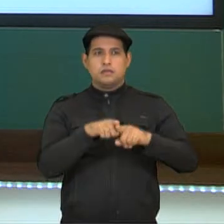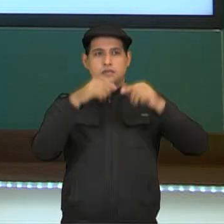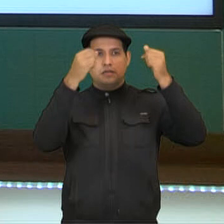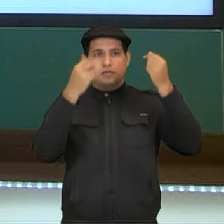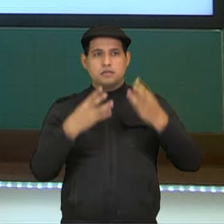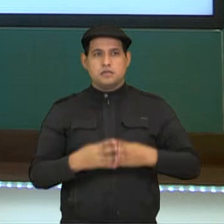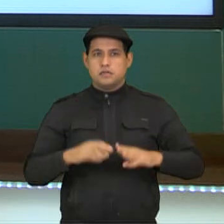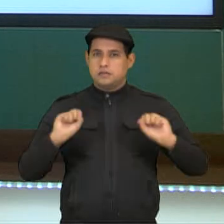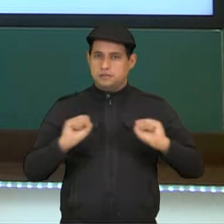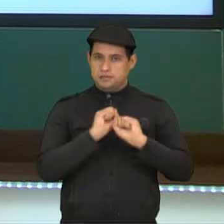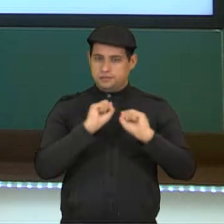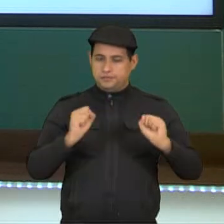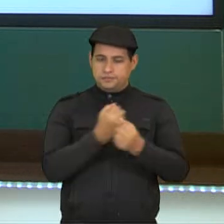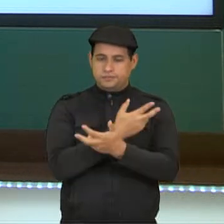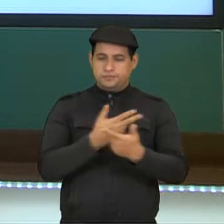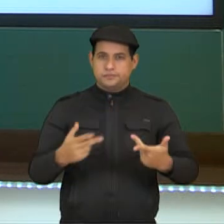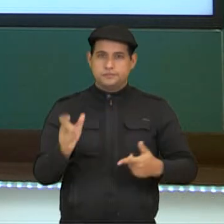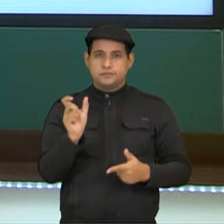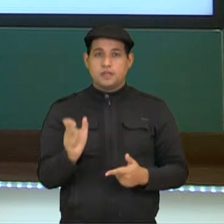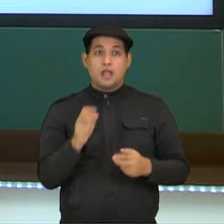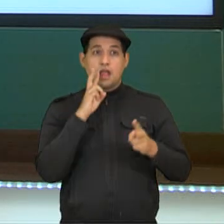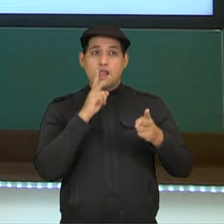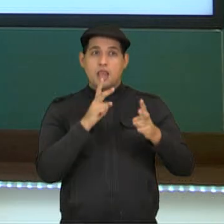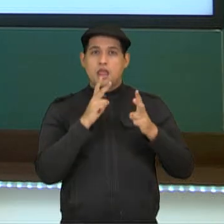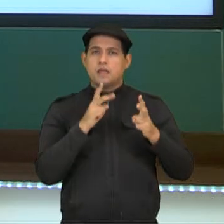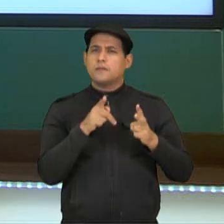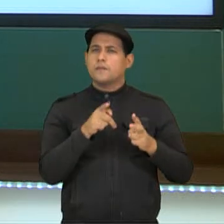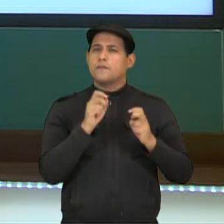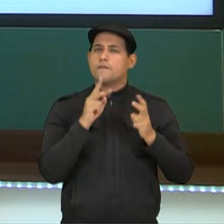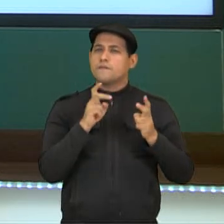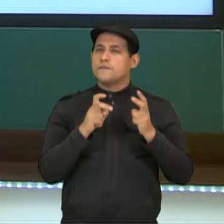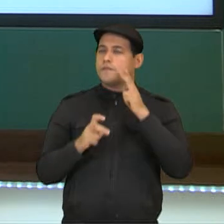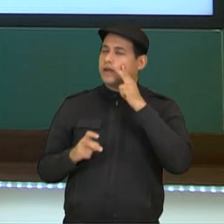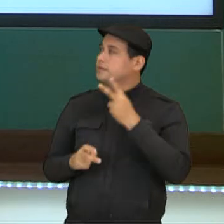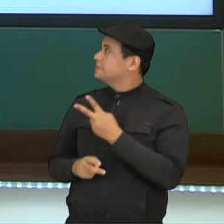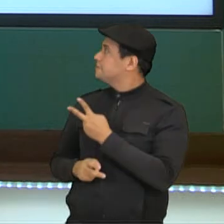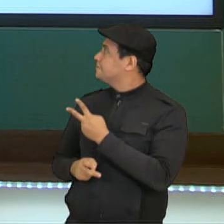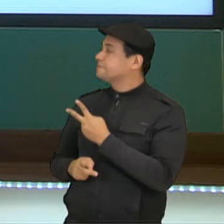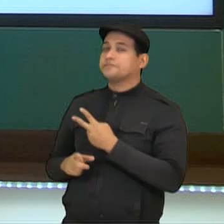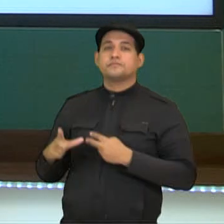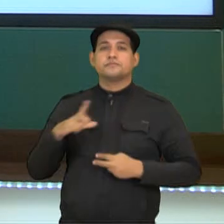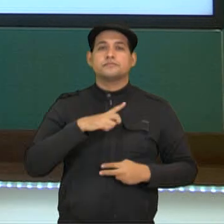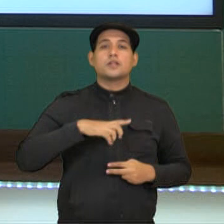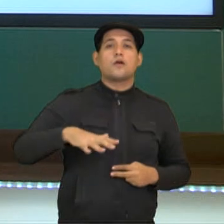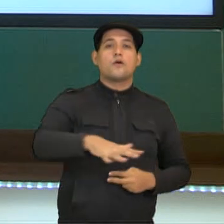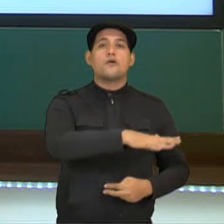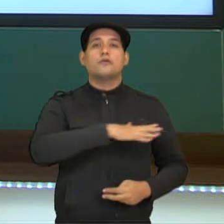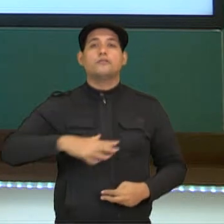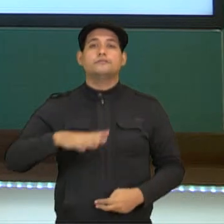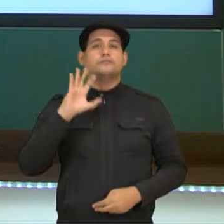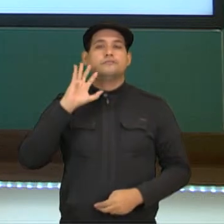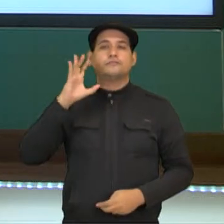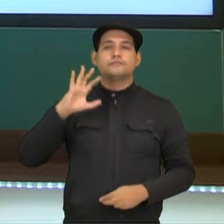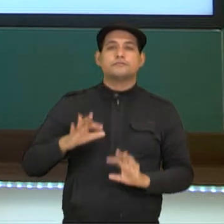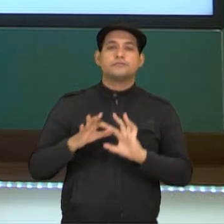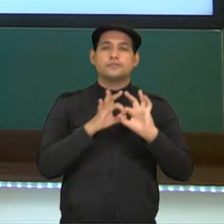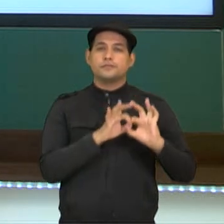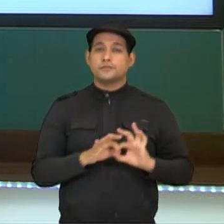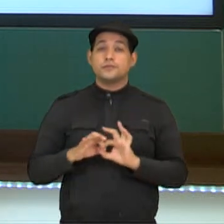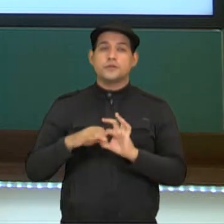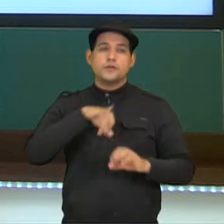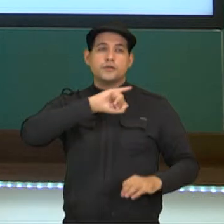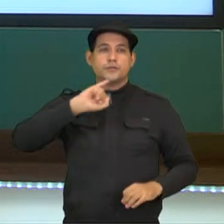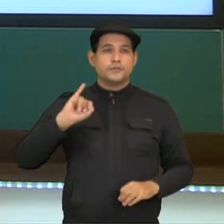atletismo paralímpico. Aqui na imagem para vocês o estádio que vai ser utilizado nas Olimpíadas de